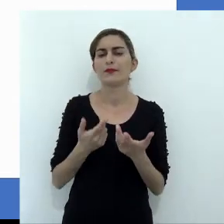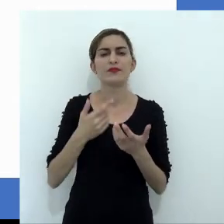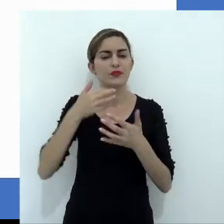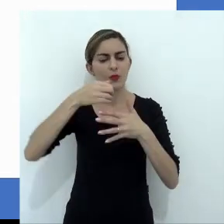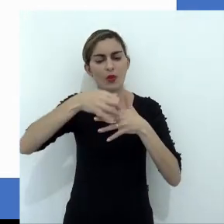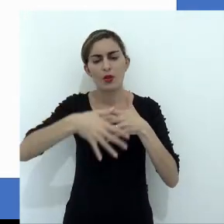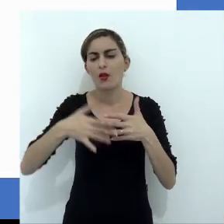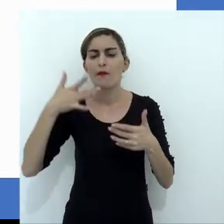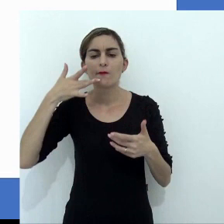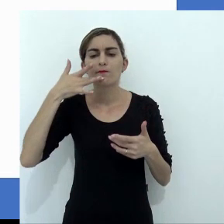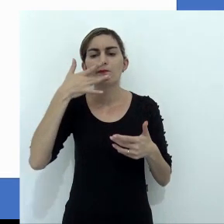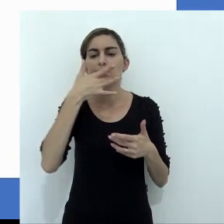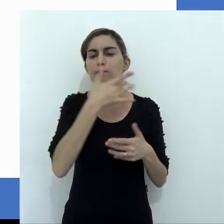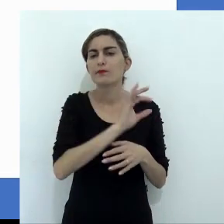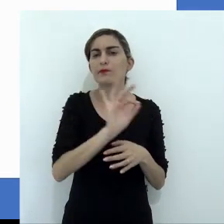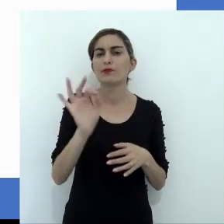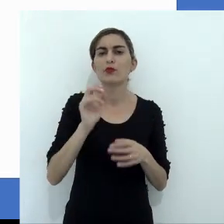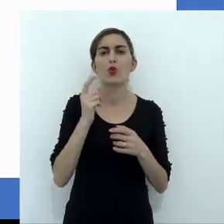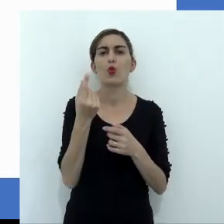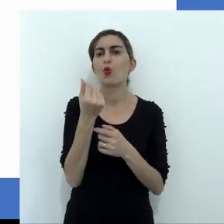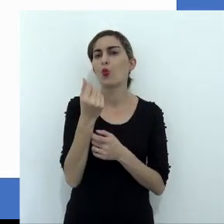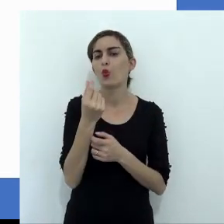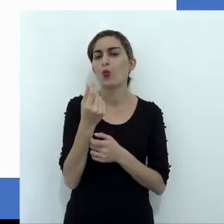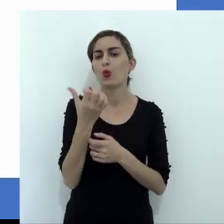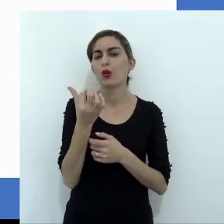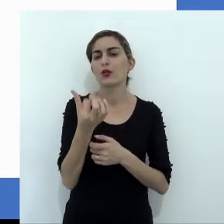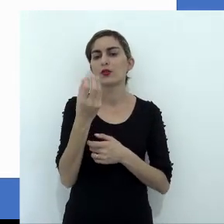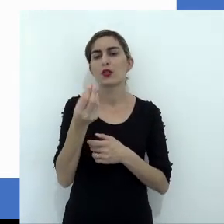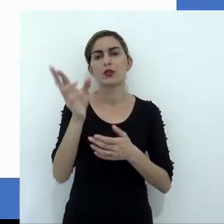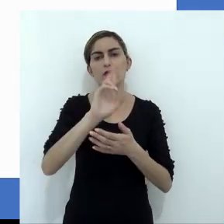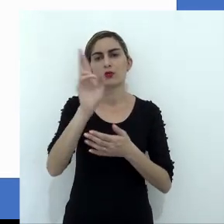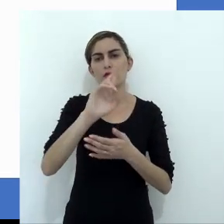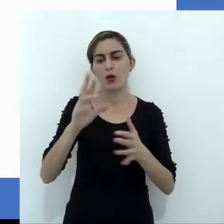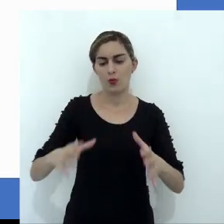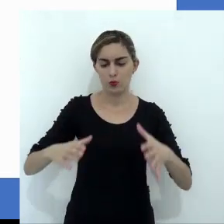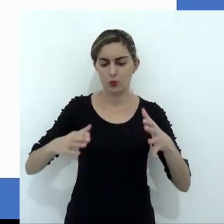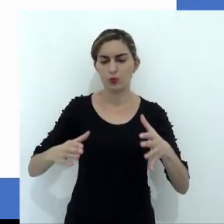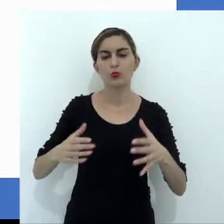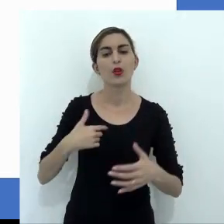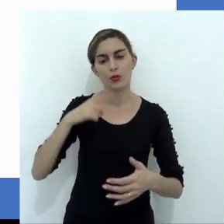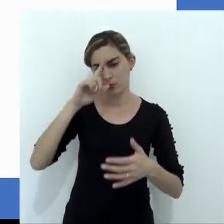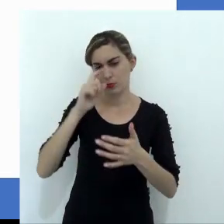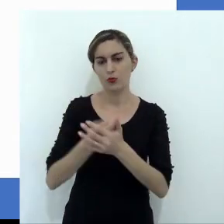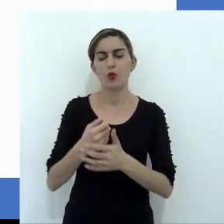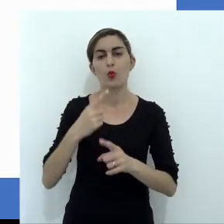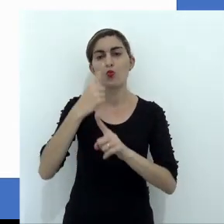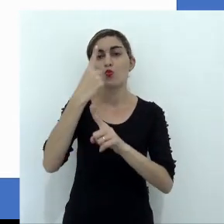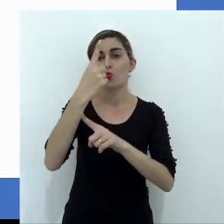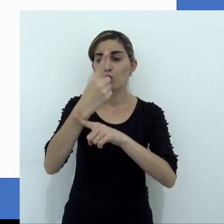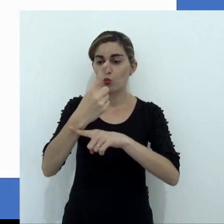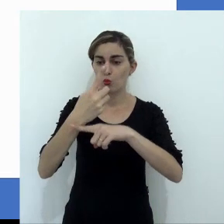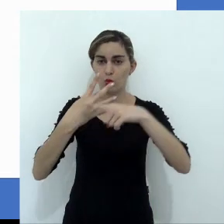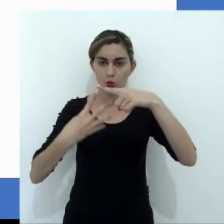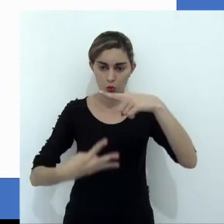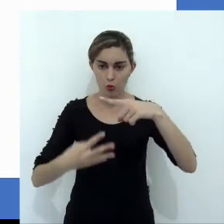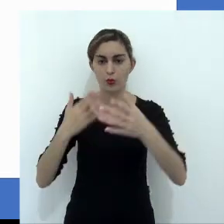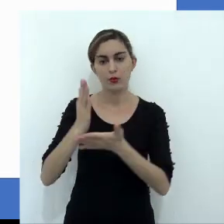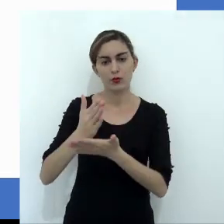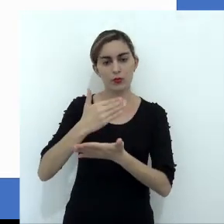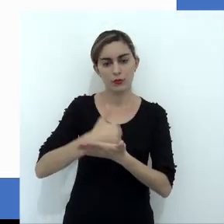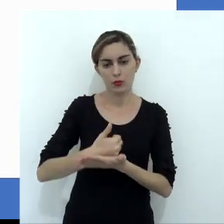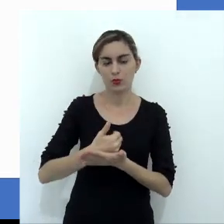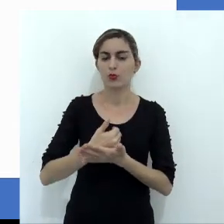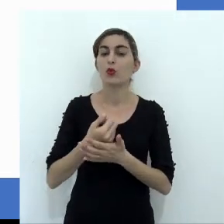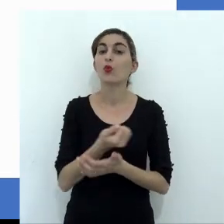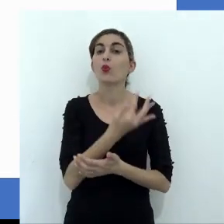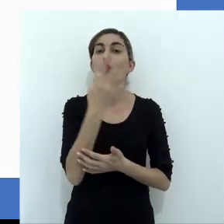de calda, delicioso, maravilhoso. Quanto custava esse bolo? R$60. Aí ela decidiu comprar 1/4 desse bolo. E